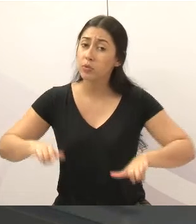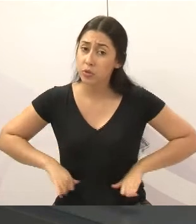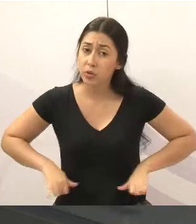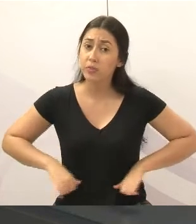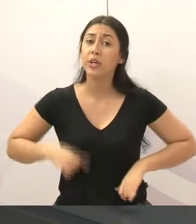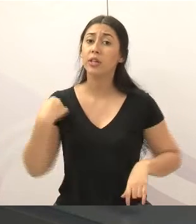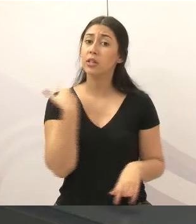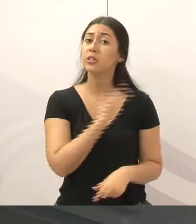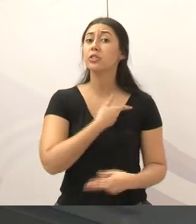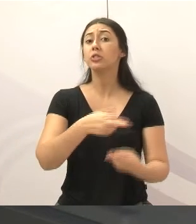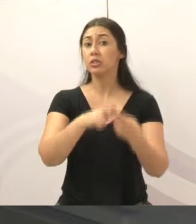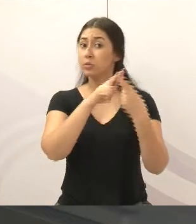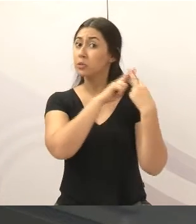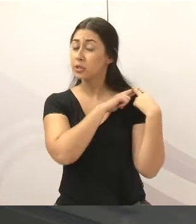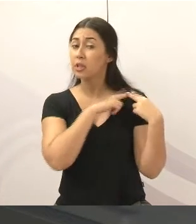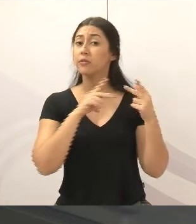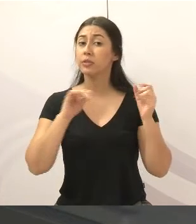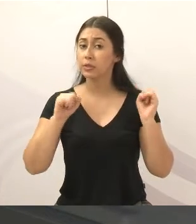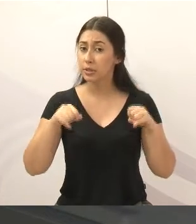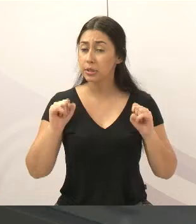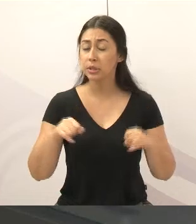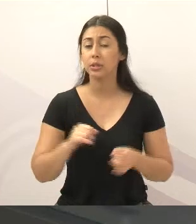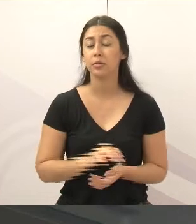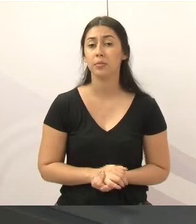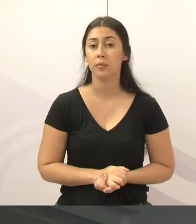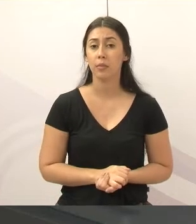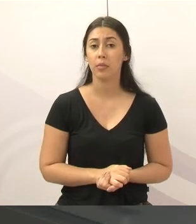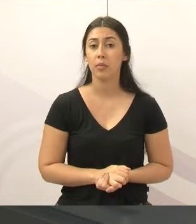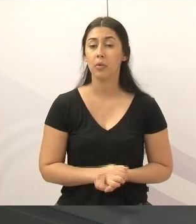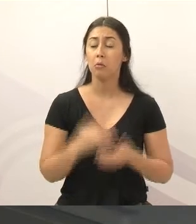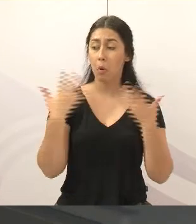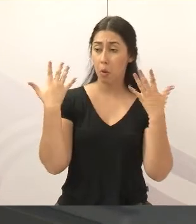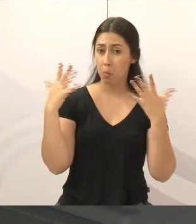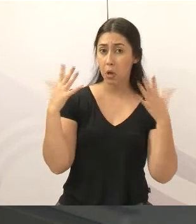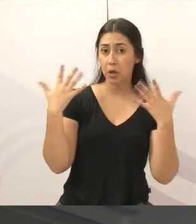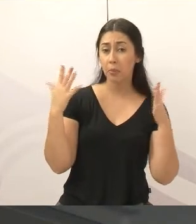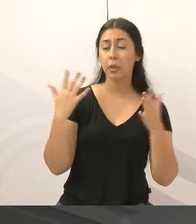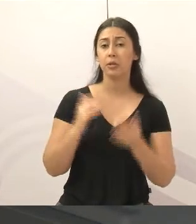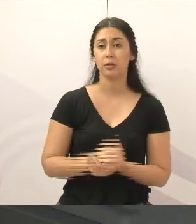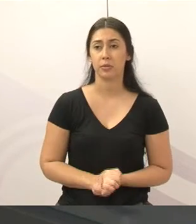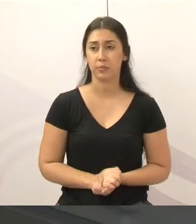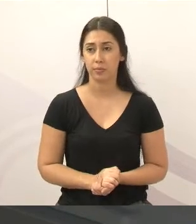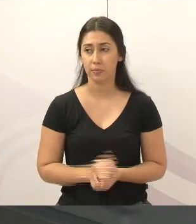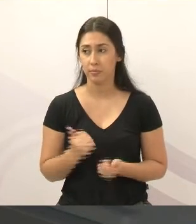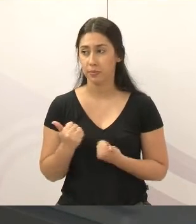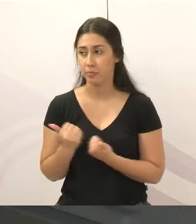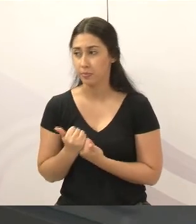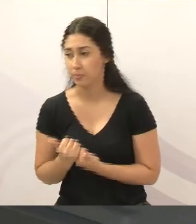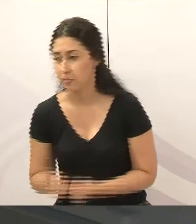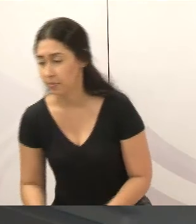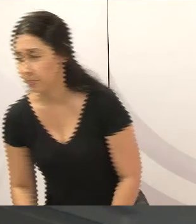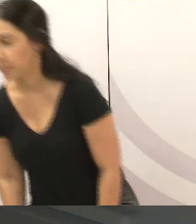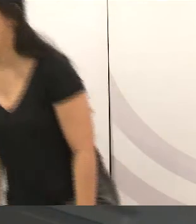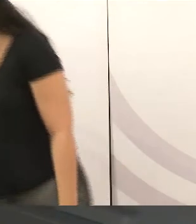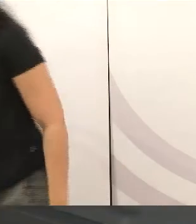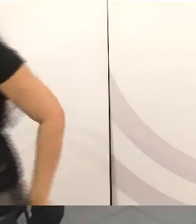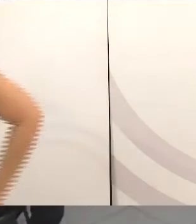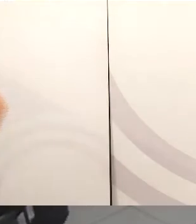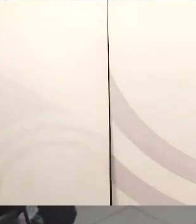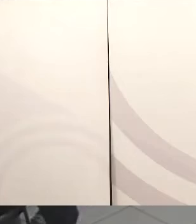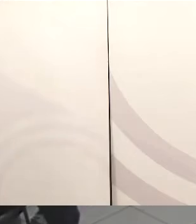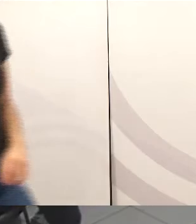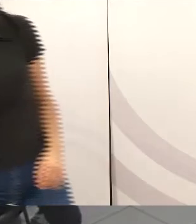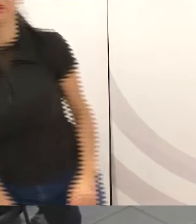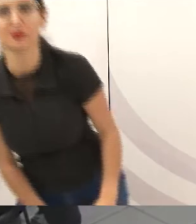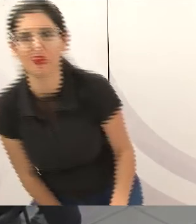e eu acredito que todos aqui estão trabalhando dessa forma. Então, parabéns pela sua fala, viu, vereador? Sim, vereador, eu acho que isso que é importante,